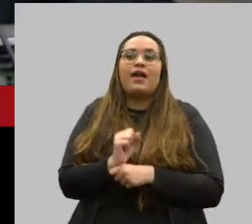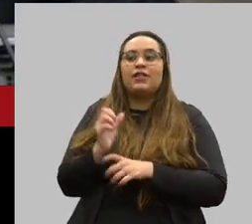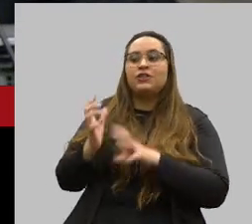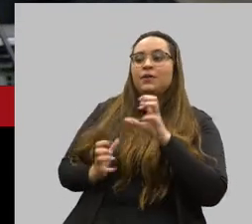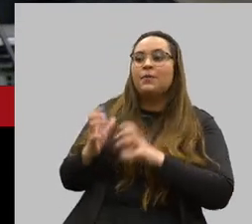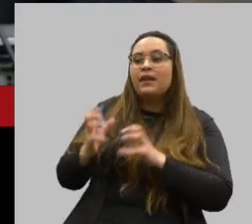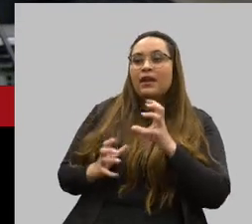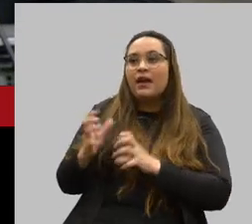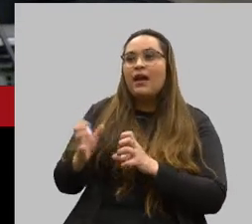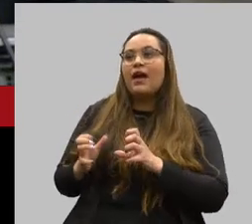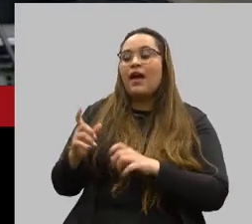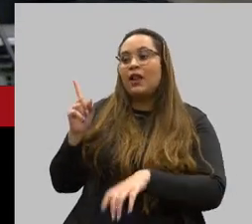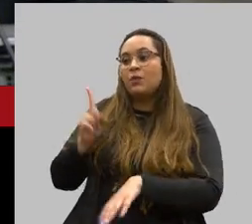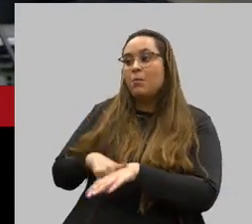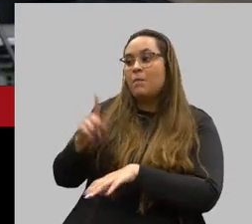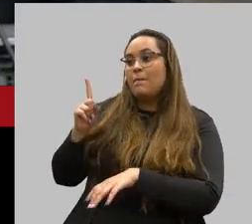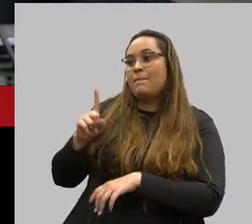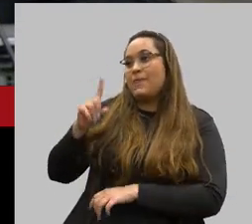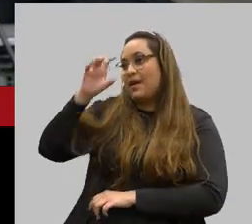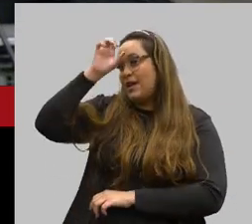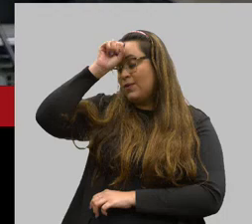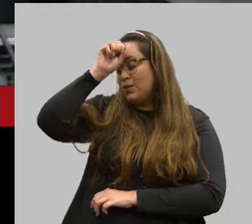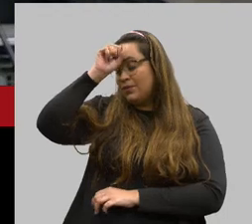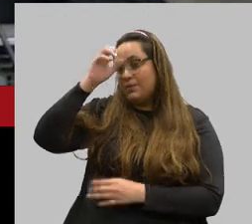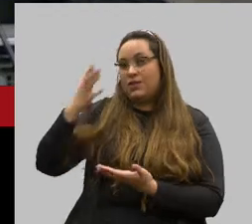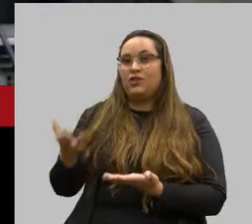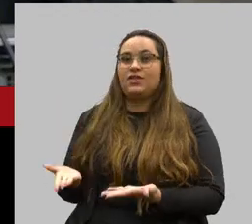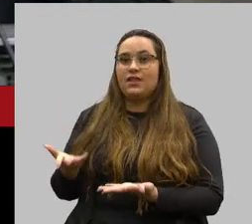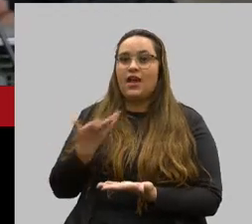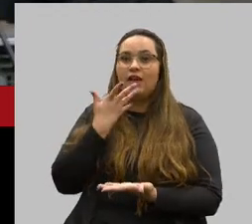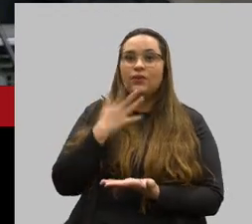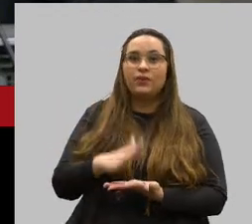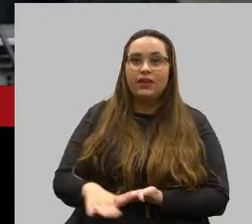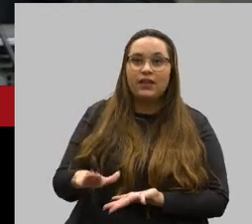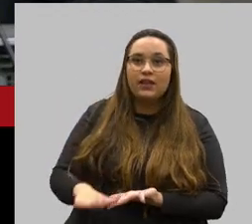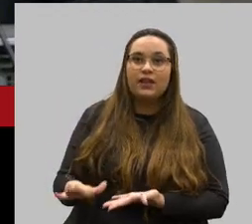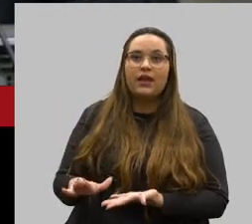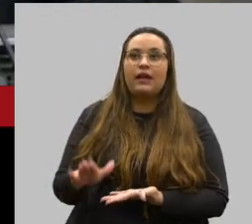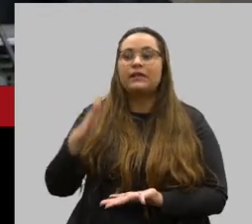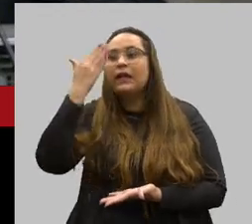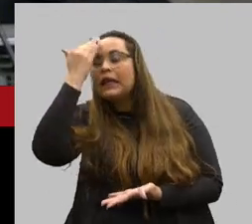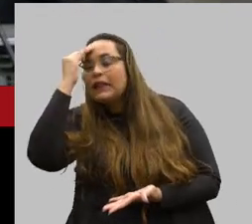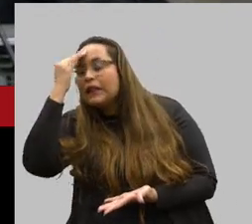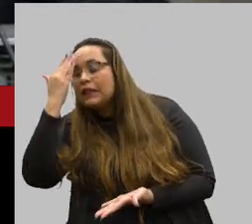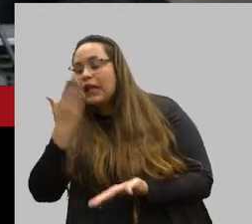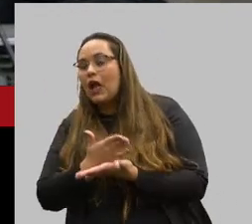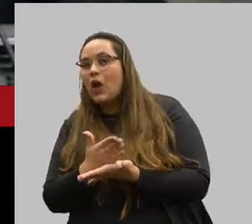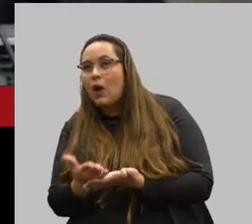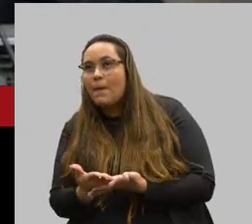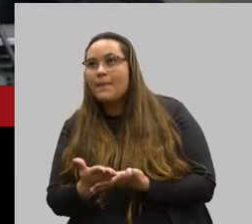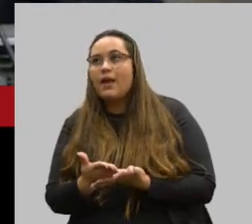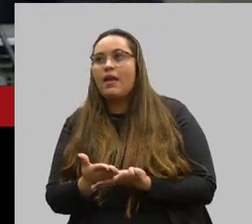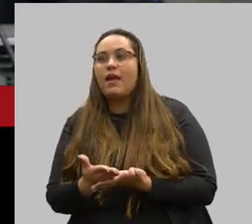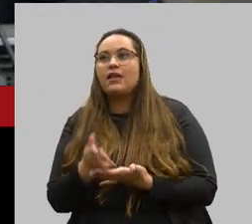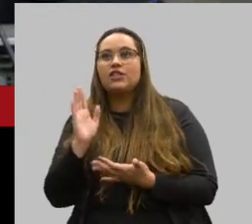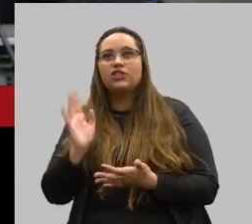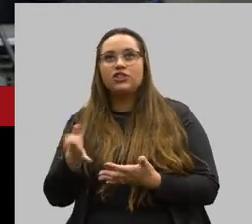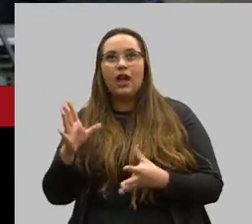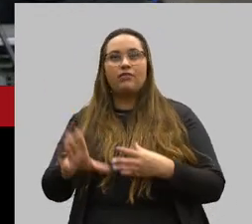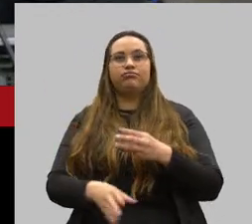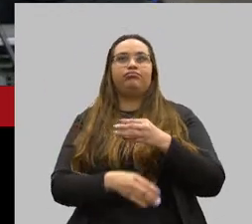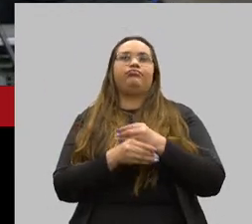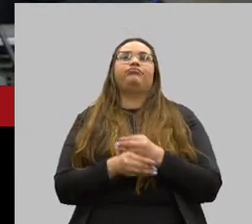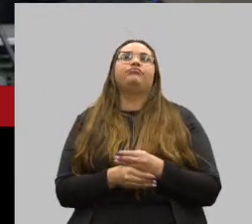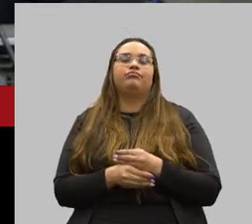ensino aprendizagem que a criança está entend o diagnóstico assimilá-lo e a